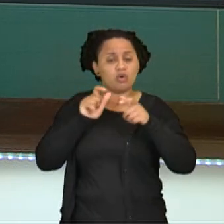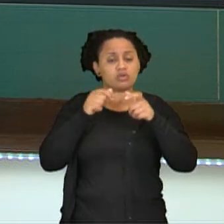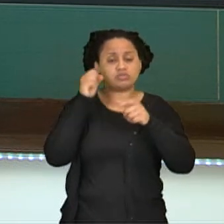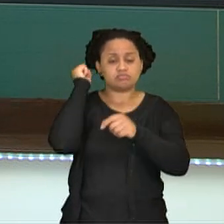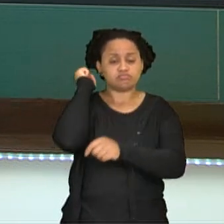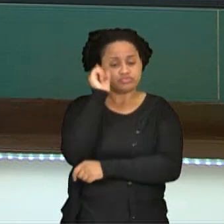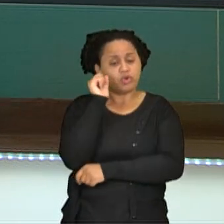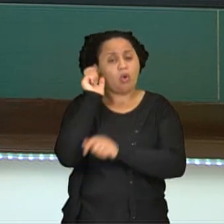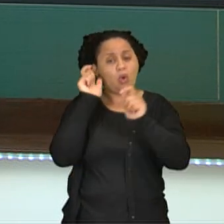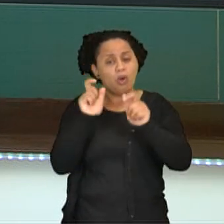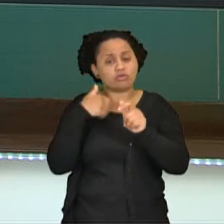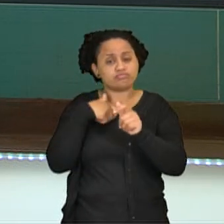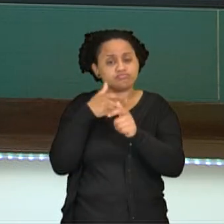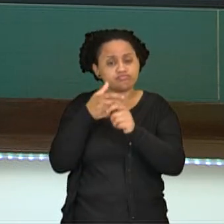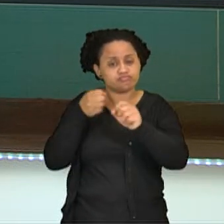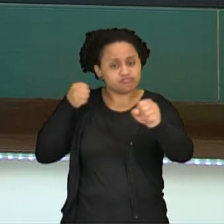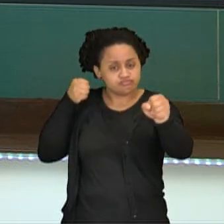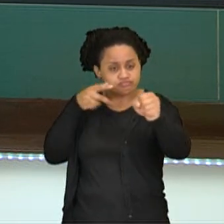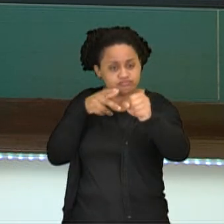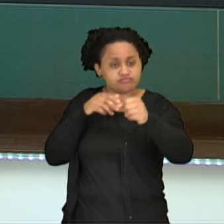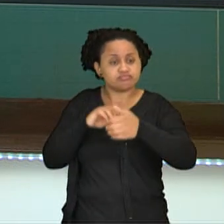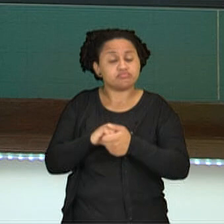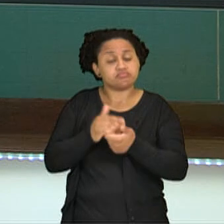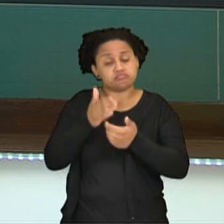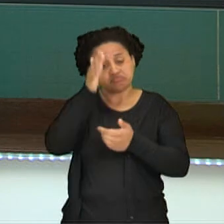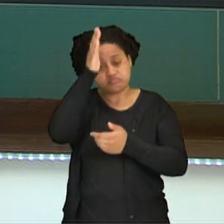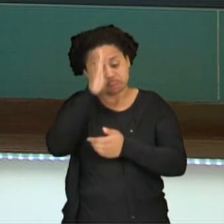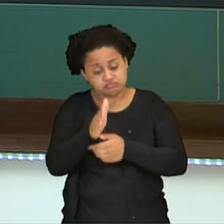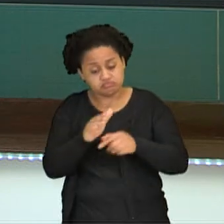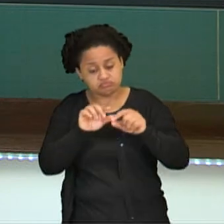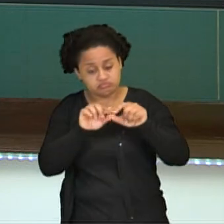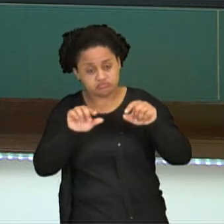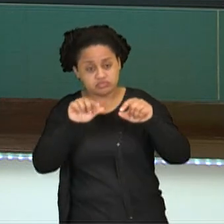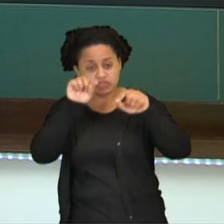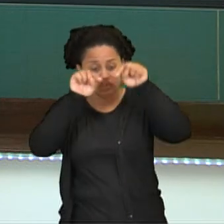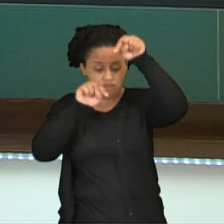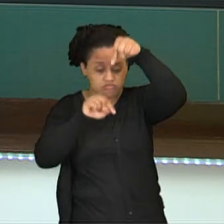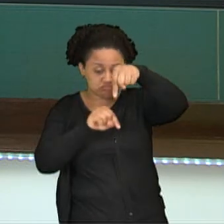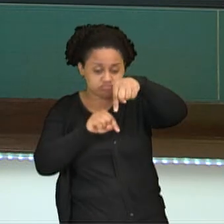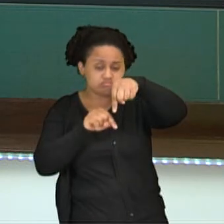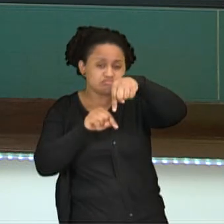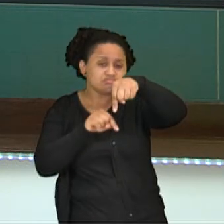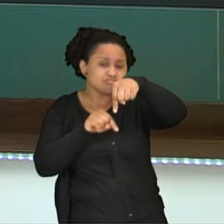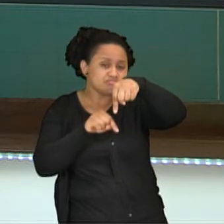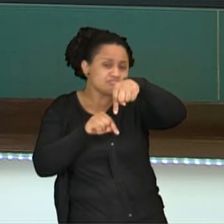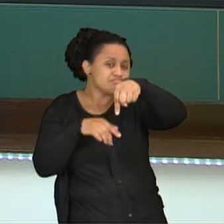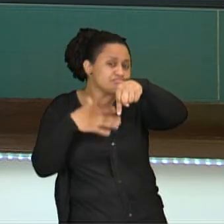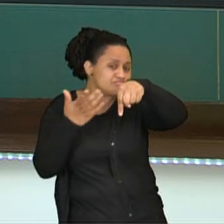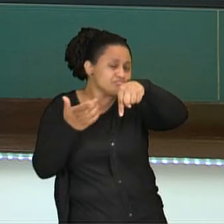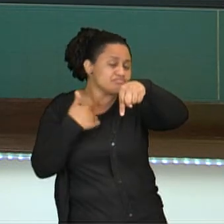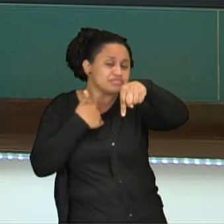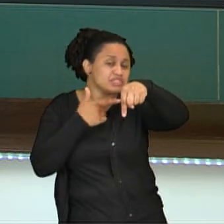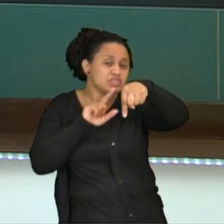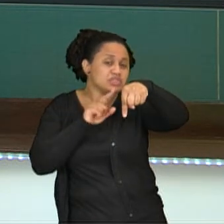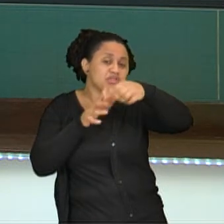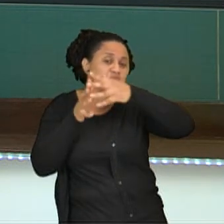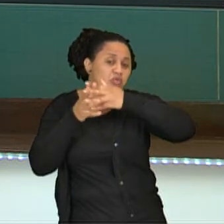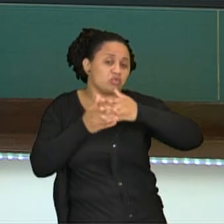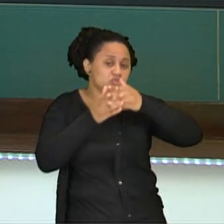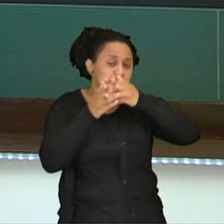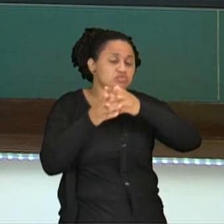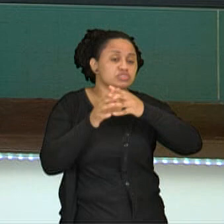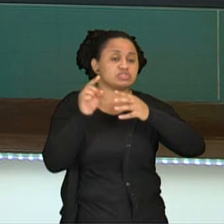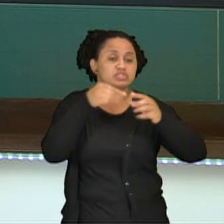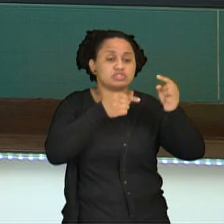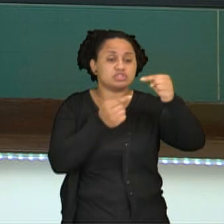flecha. Nesse caso, ele está na vertical, e a flecha aponta para baixo. Então não confunda a